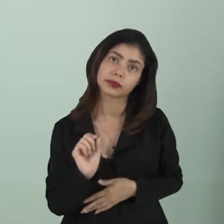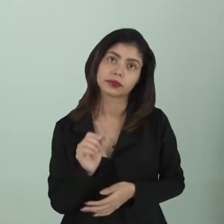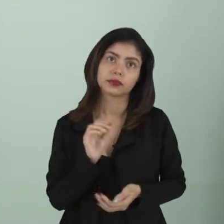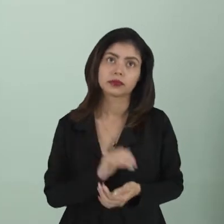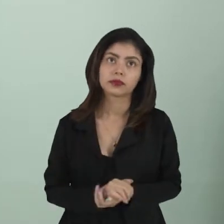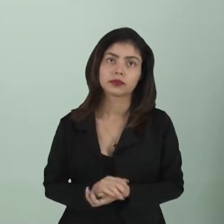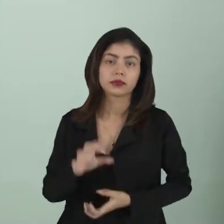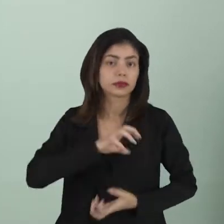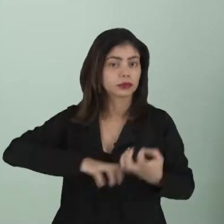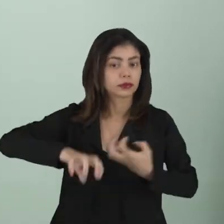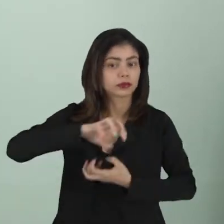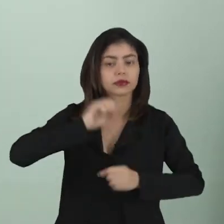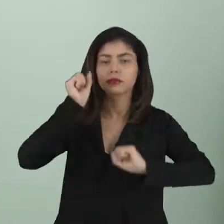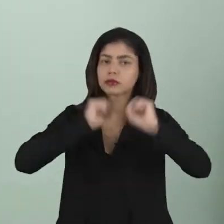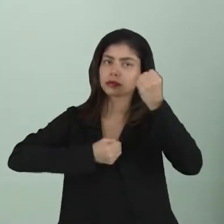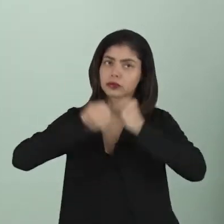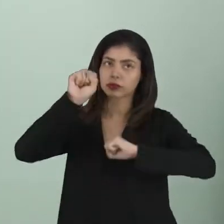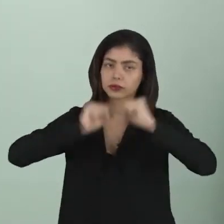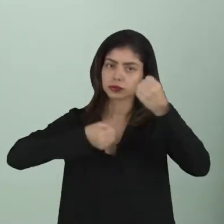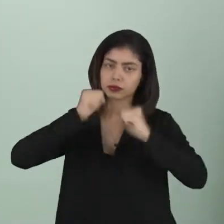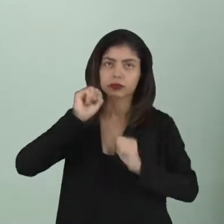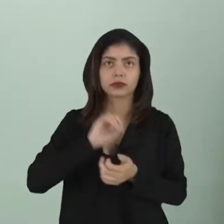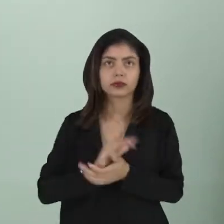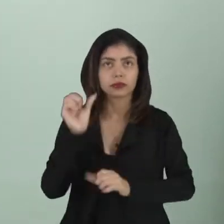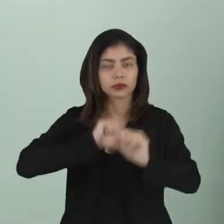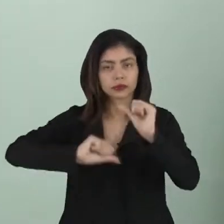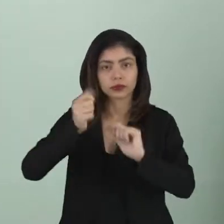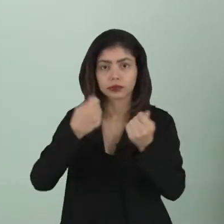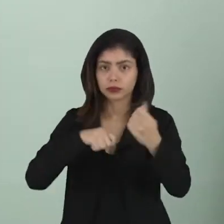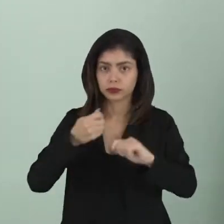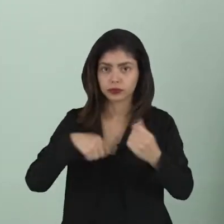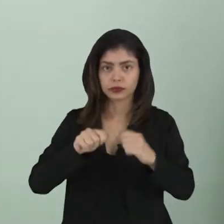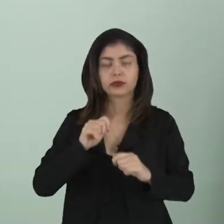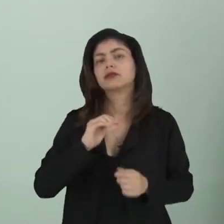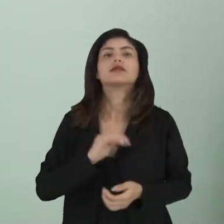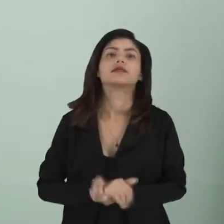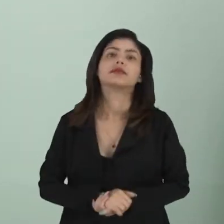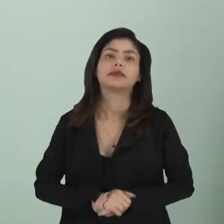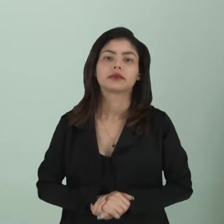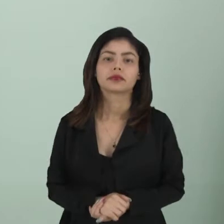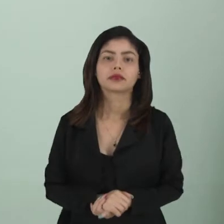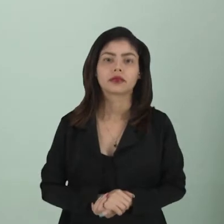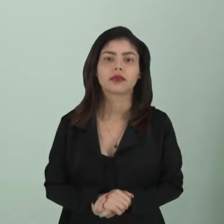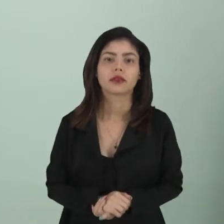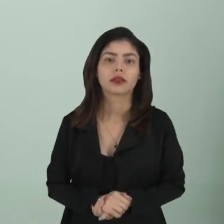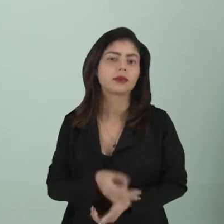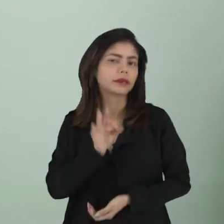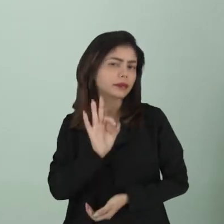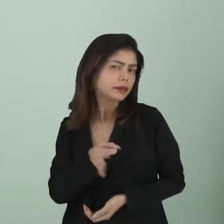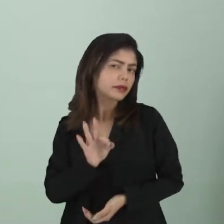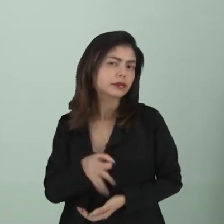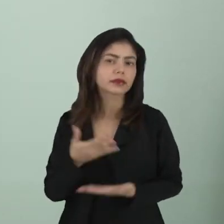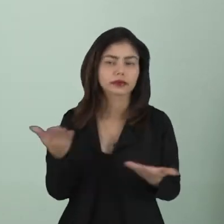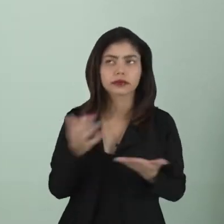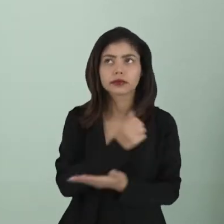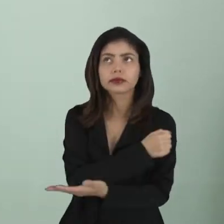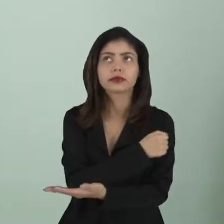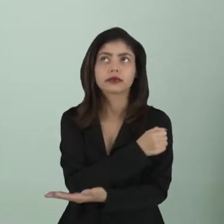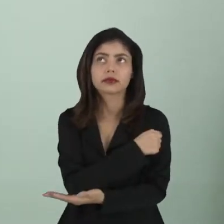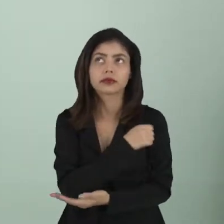da Revolução Industrial, transformações econômicas. Certamente, caro